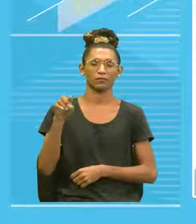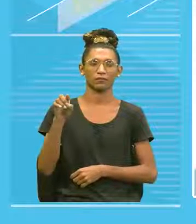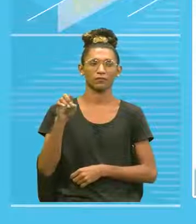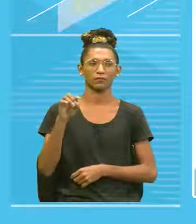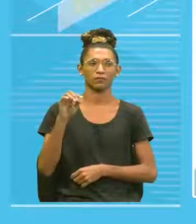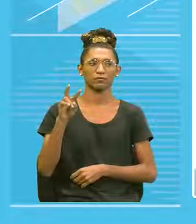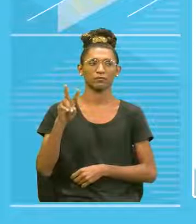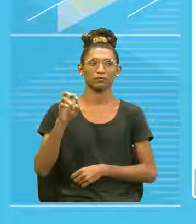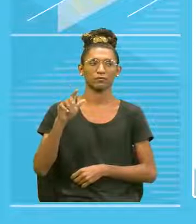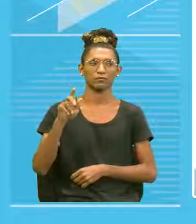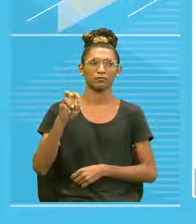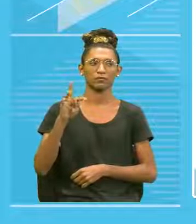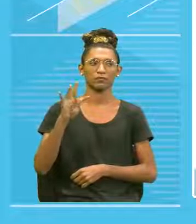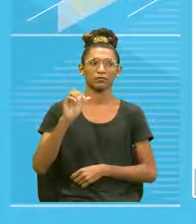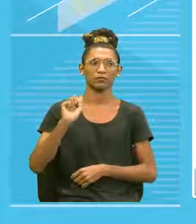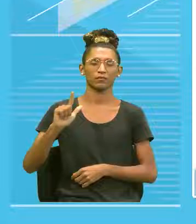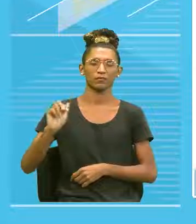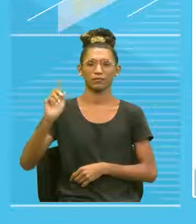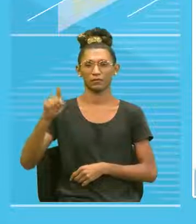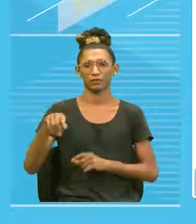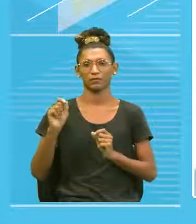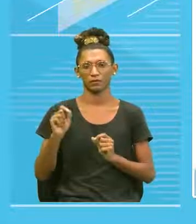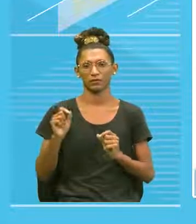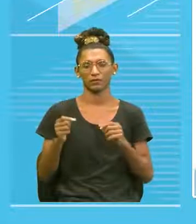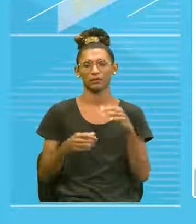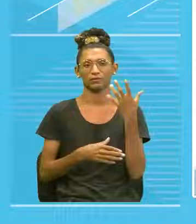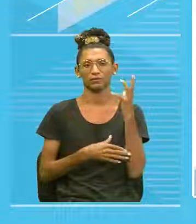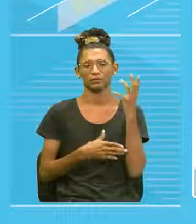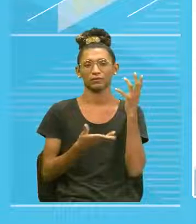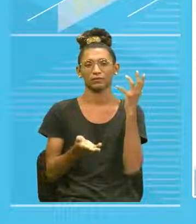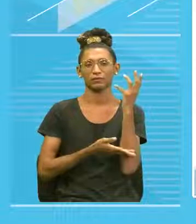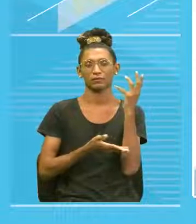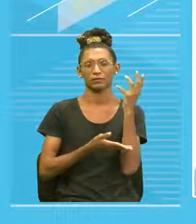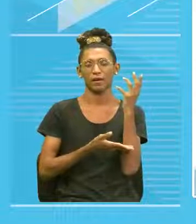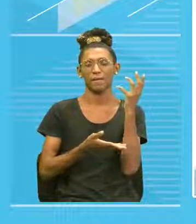O que é a lenha lá da Floresta